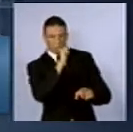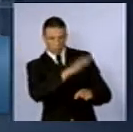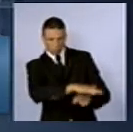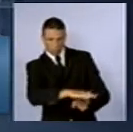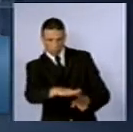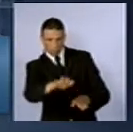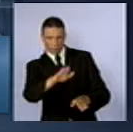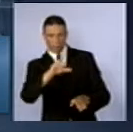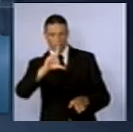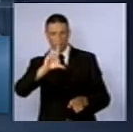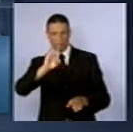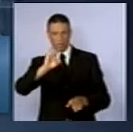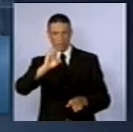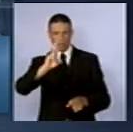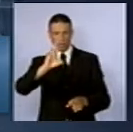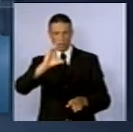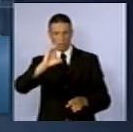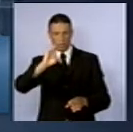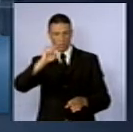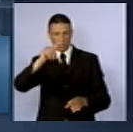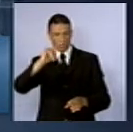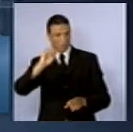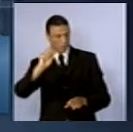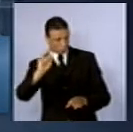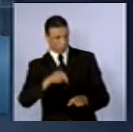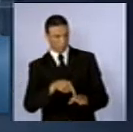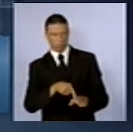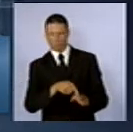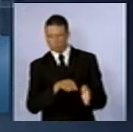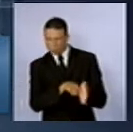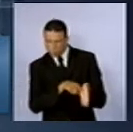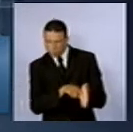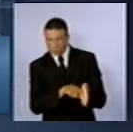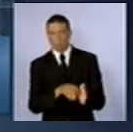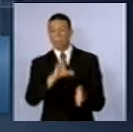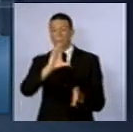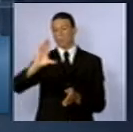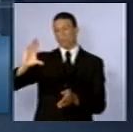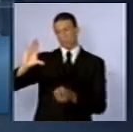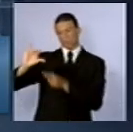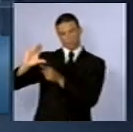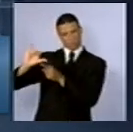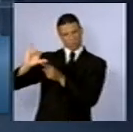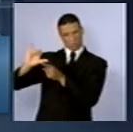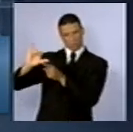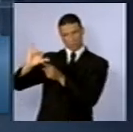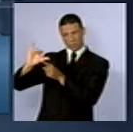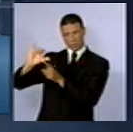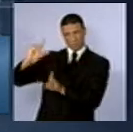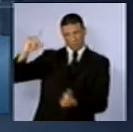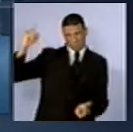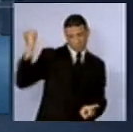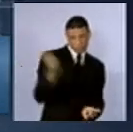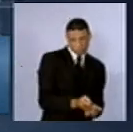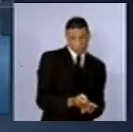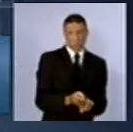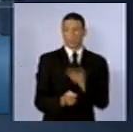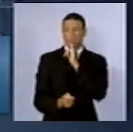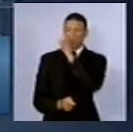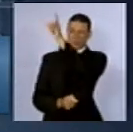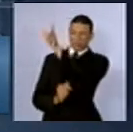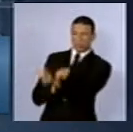né então não há nenhuma evidência científica em relação a outros tumores em adultos